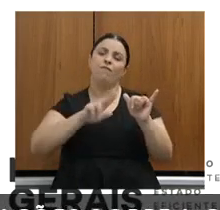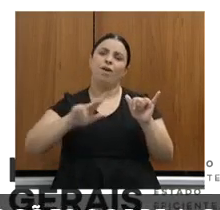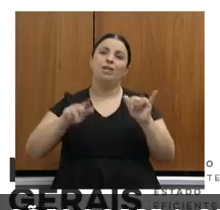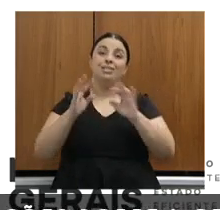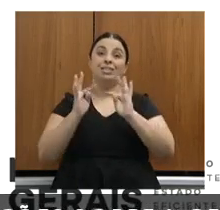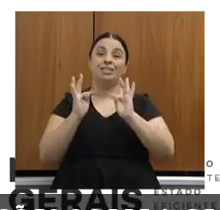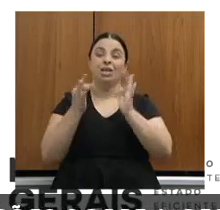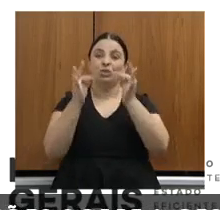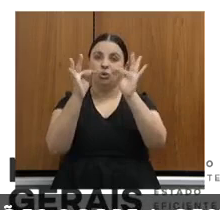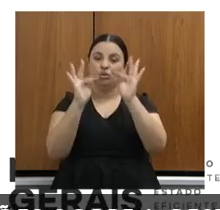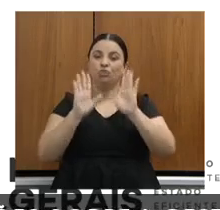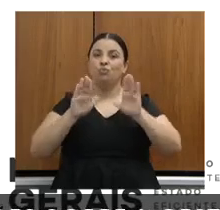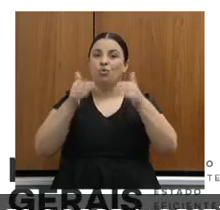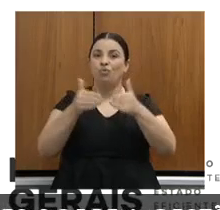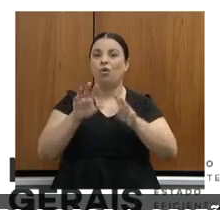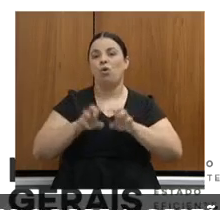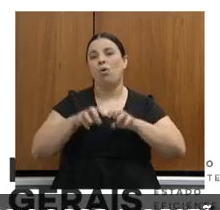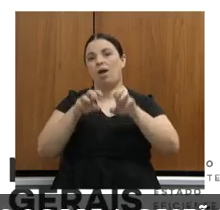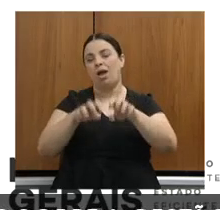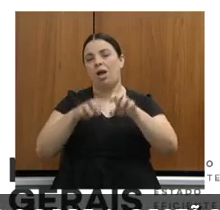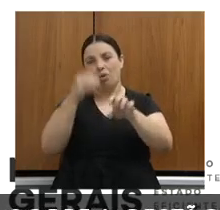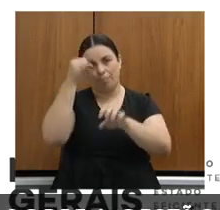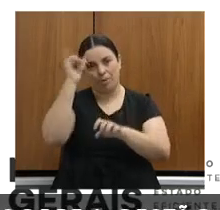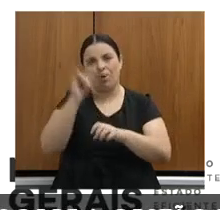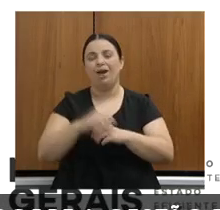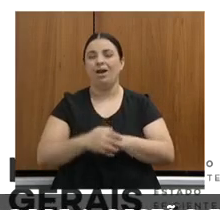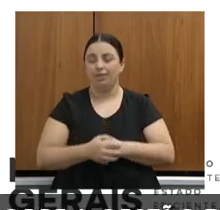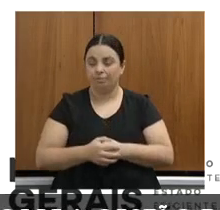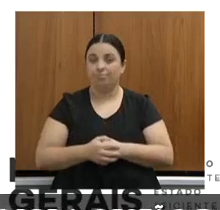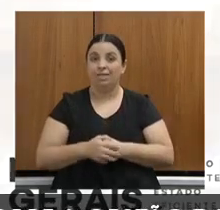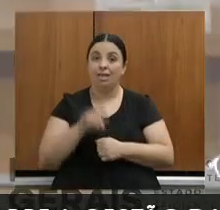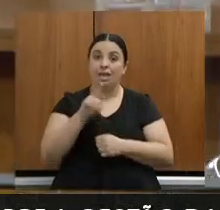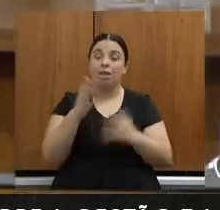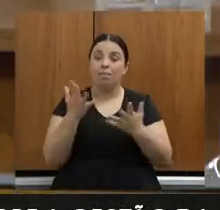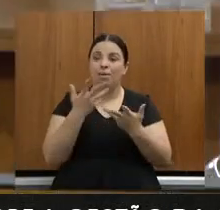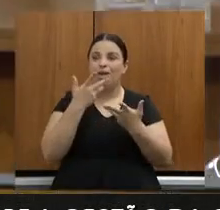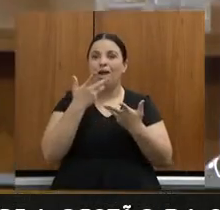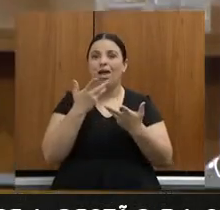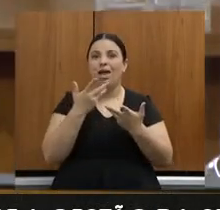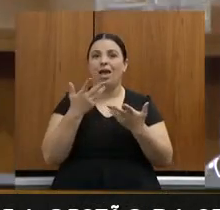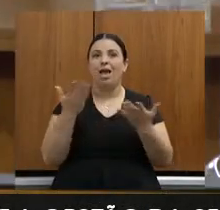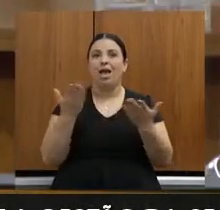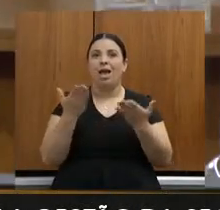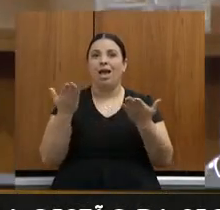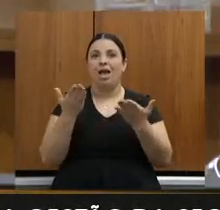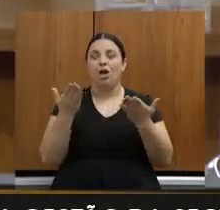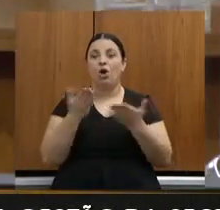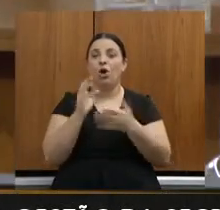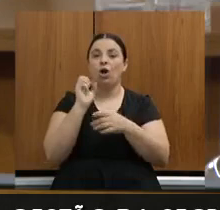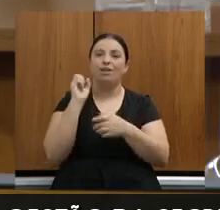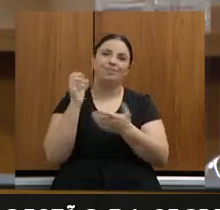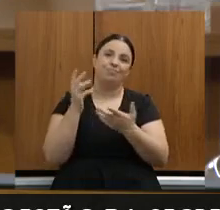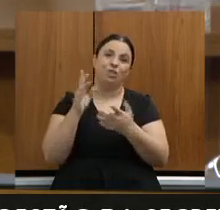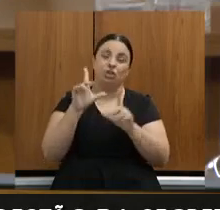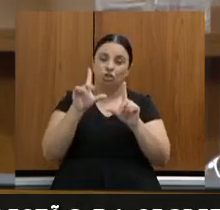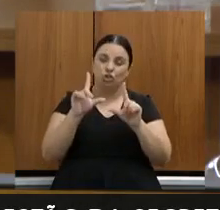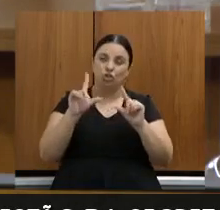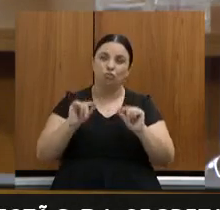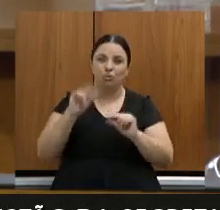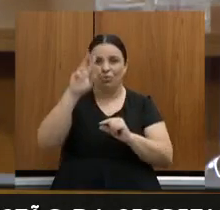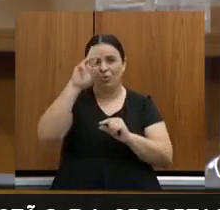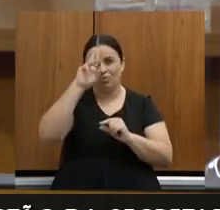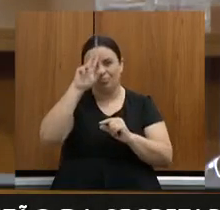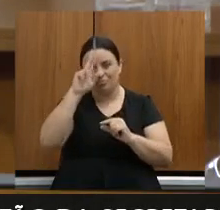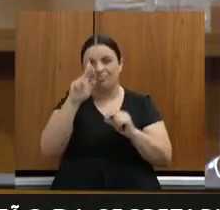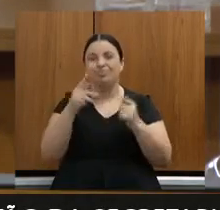agora com a melhor um pouco dos nossos rins epidemiológicos algumas atividades estão tendo até a presença de